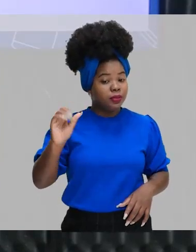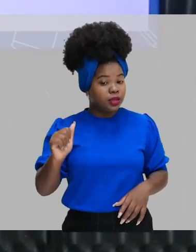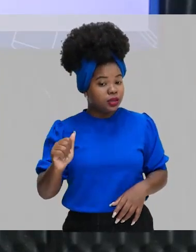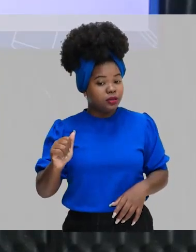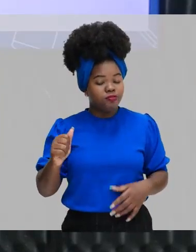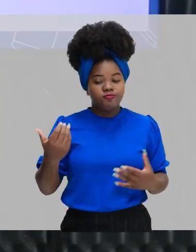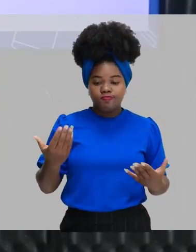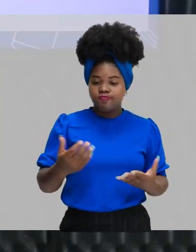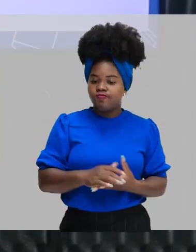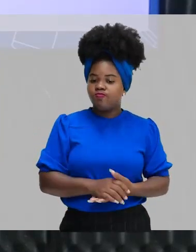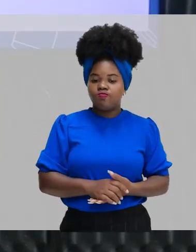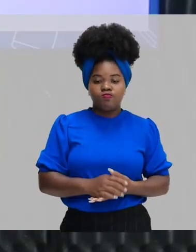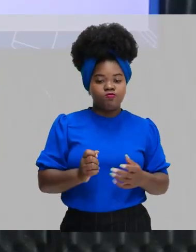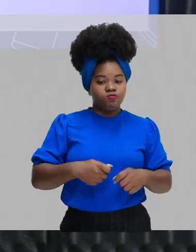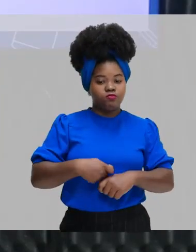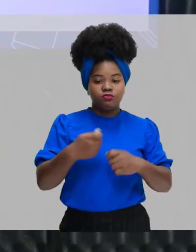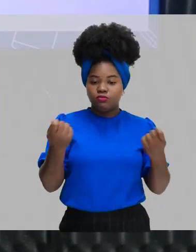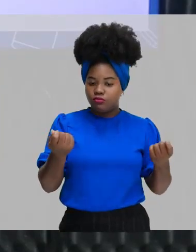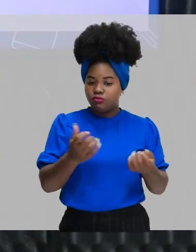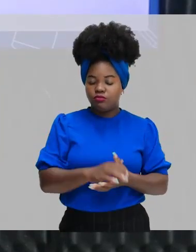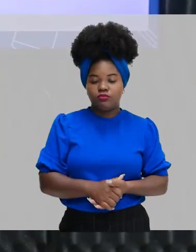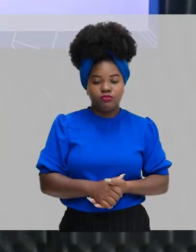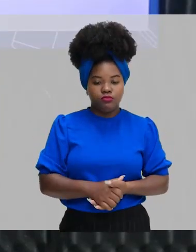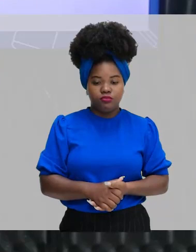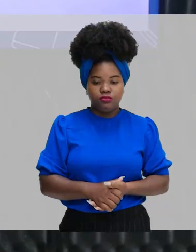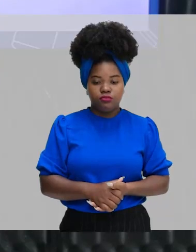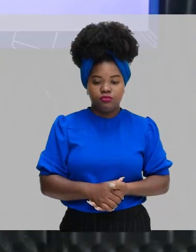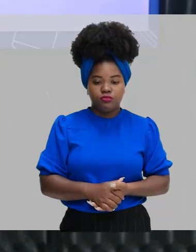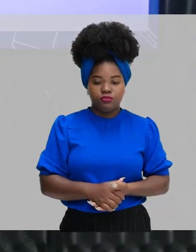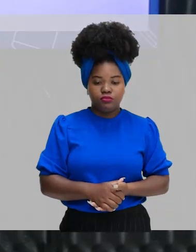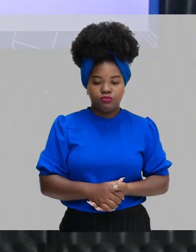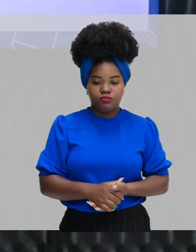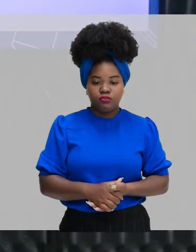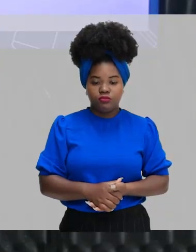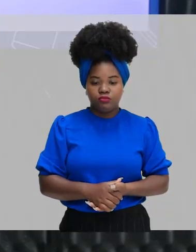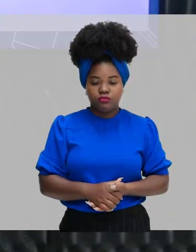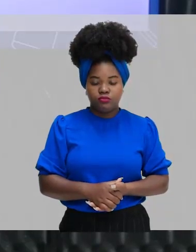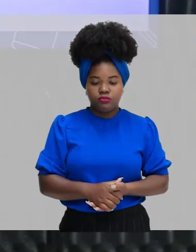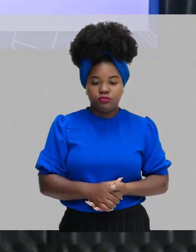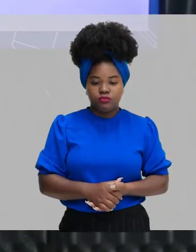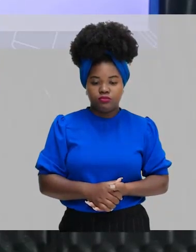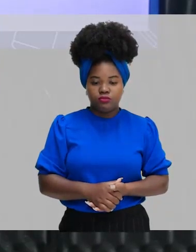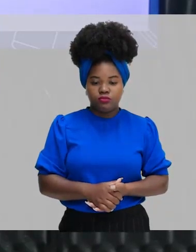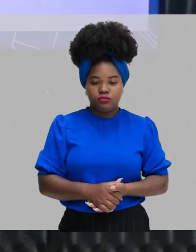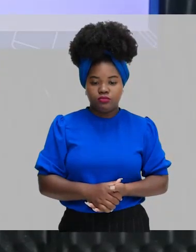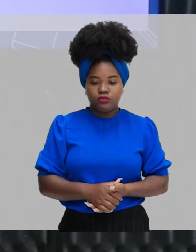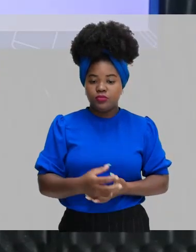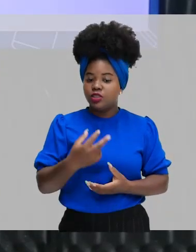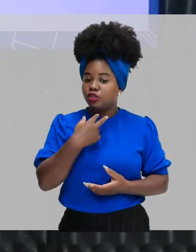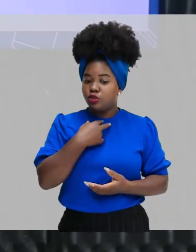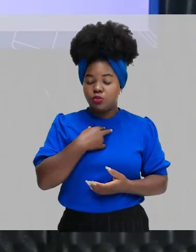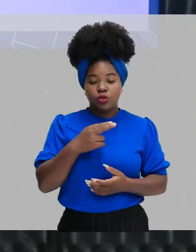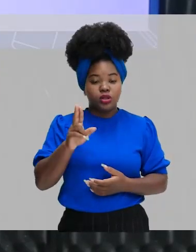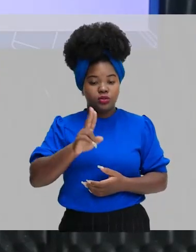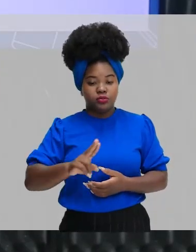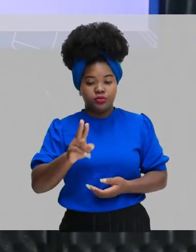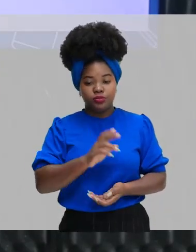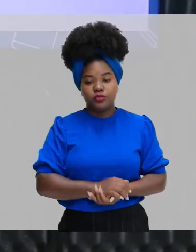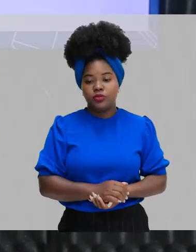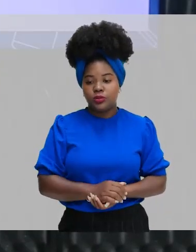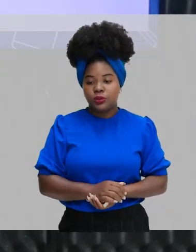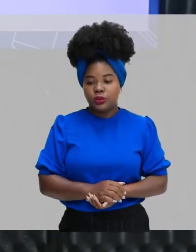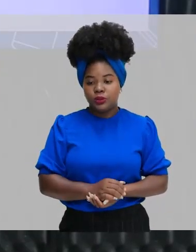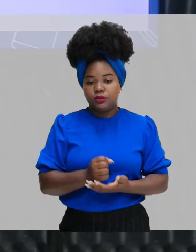ela não consegue atravessar a nossa pele então partícula Alfa partícula Beta não pode ser utilizada